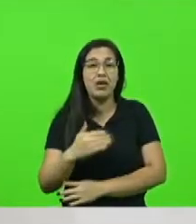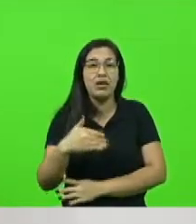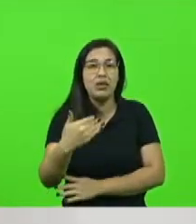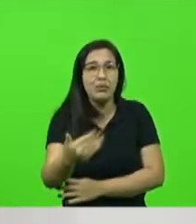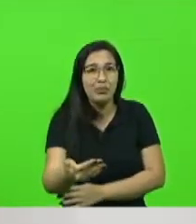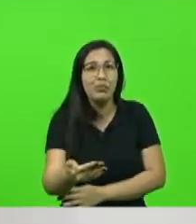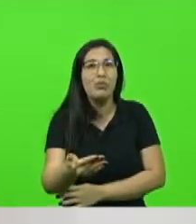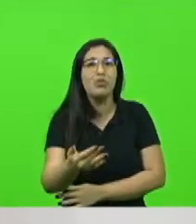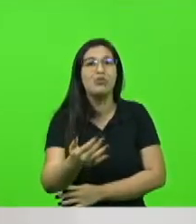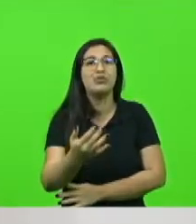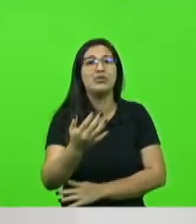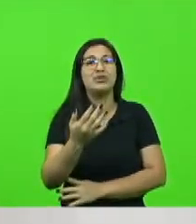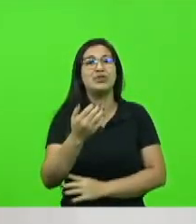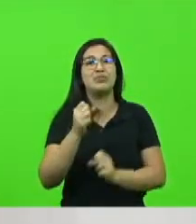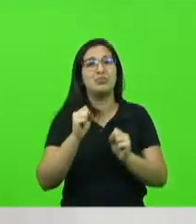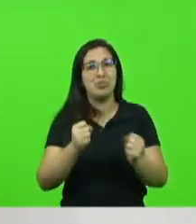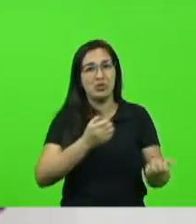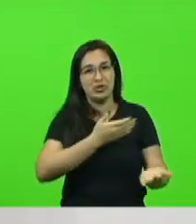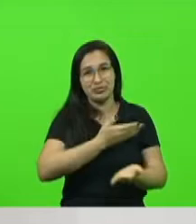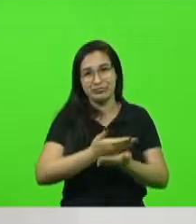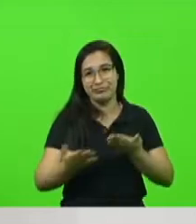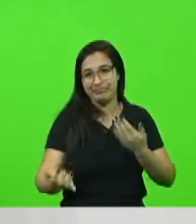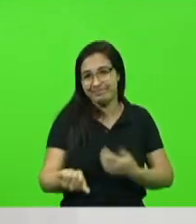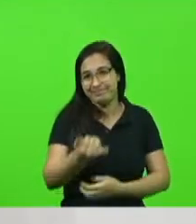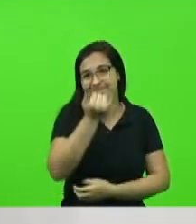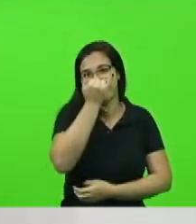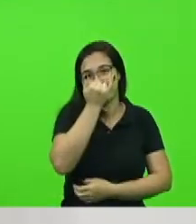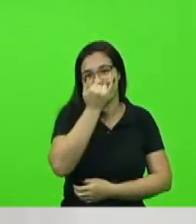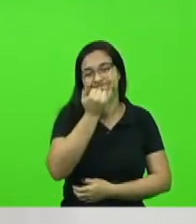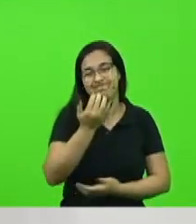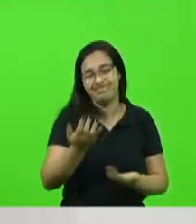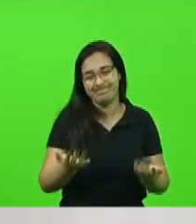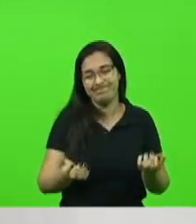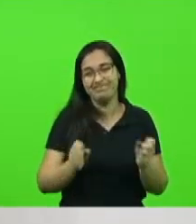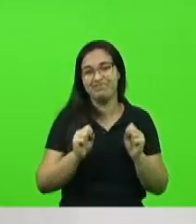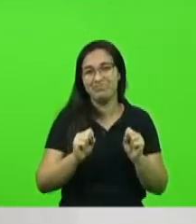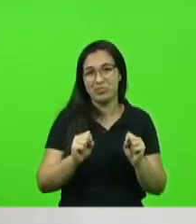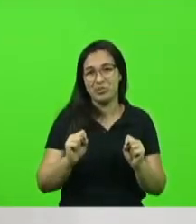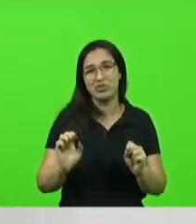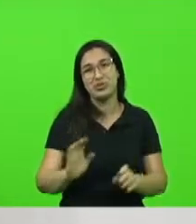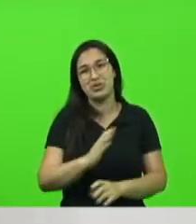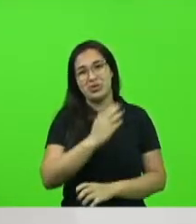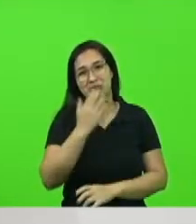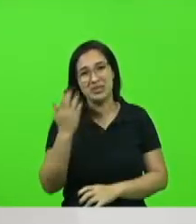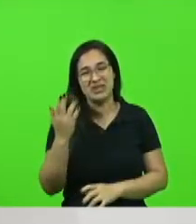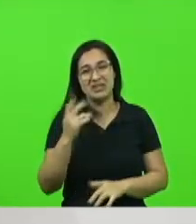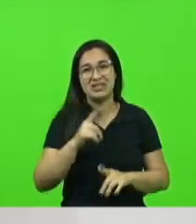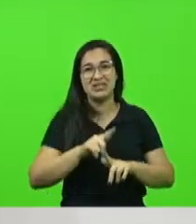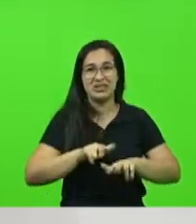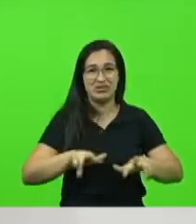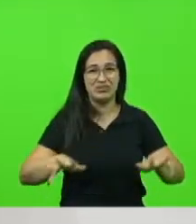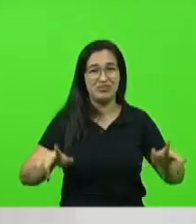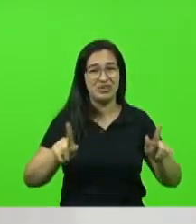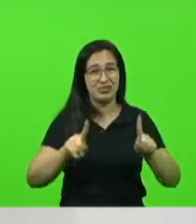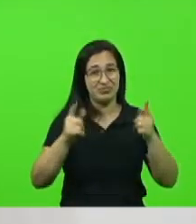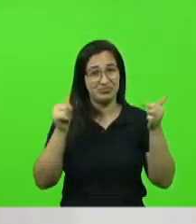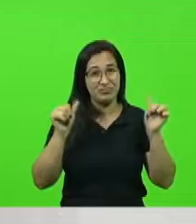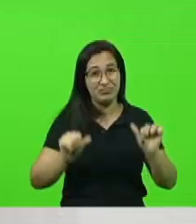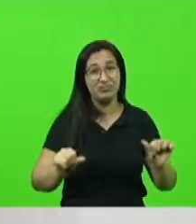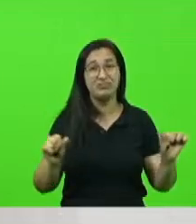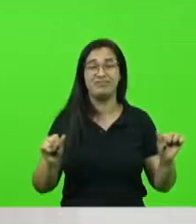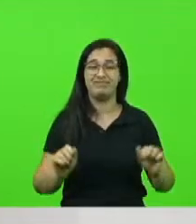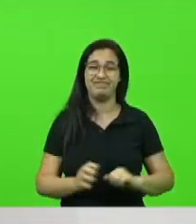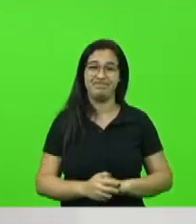se perder e a gente ter desfechos traumáticos para muitas famílias. Todo mundo acha